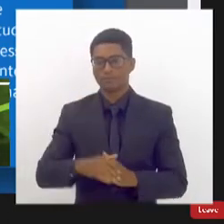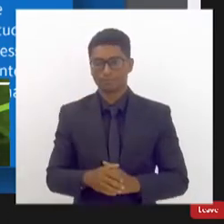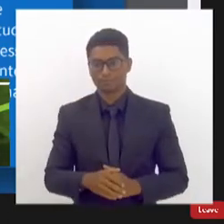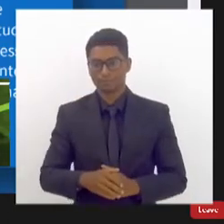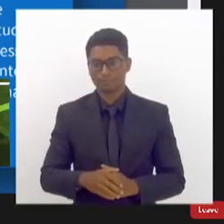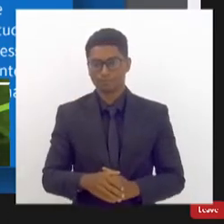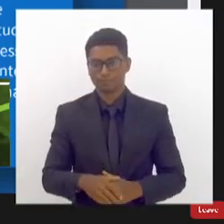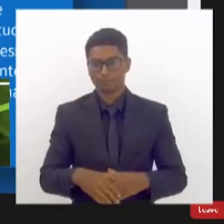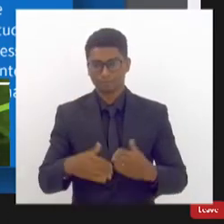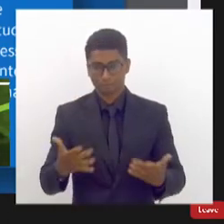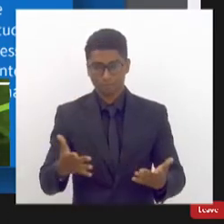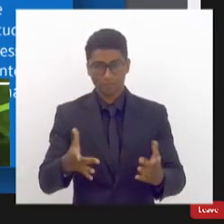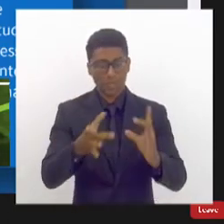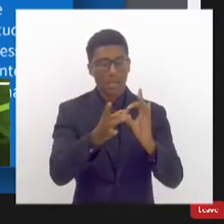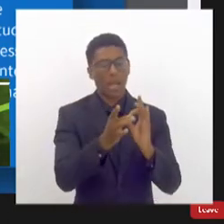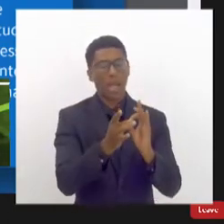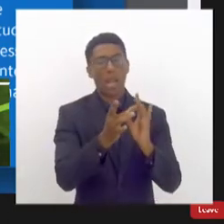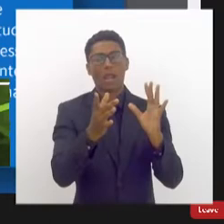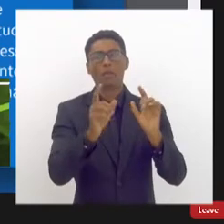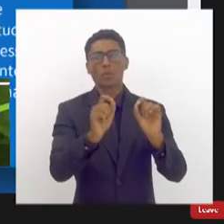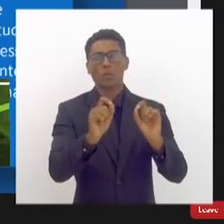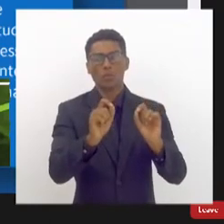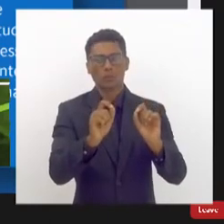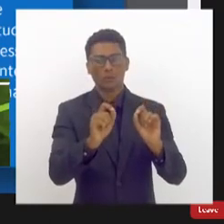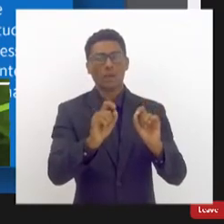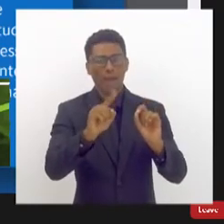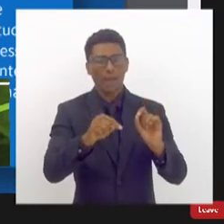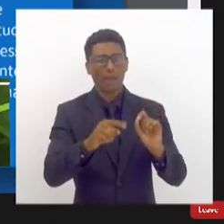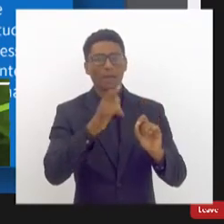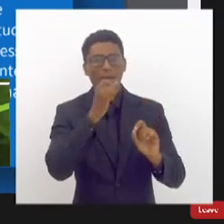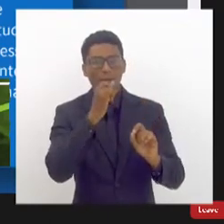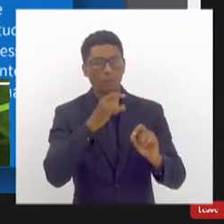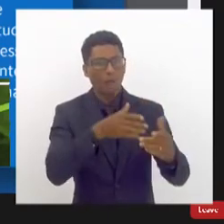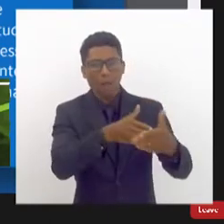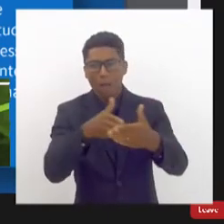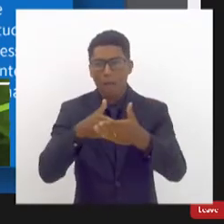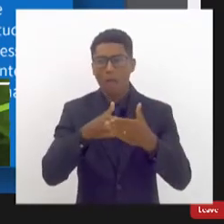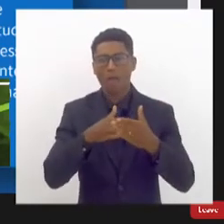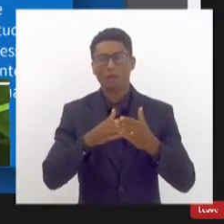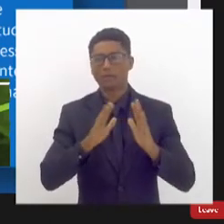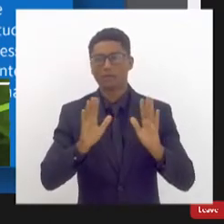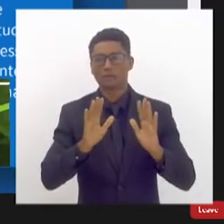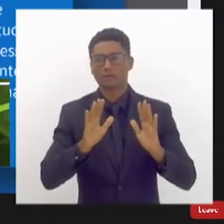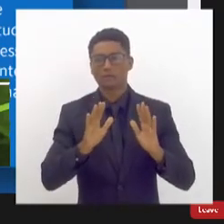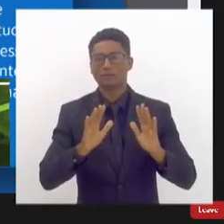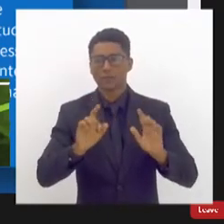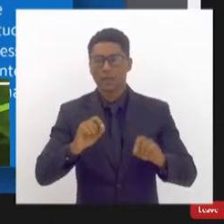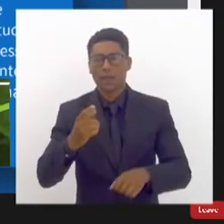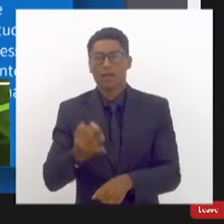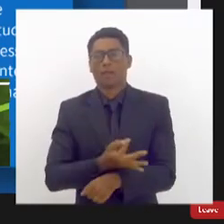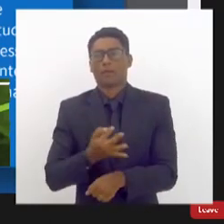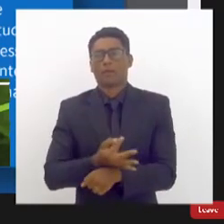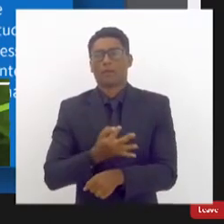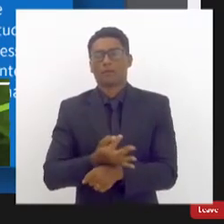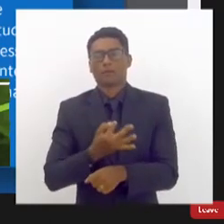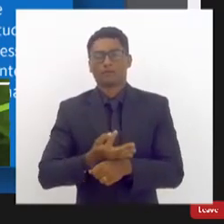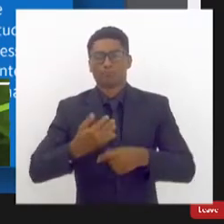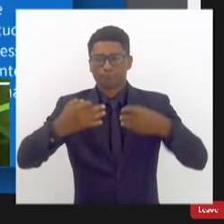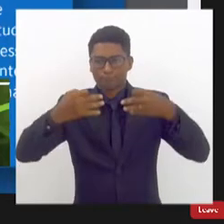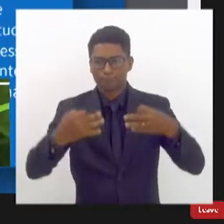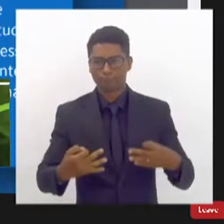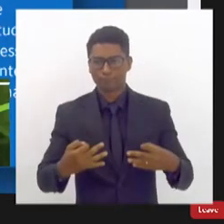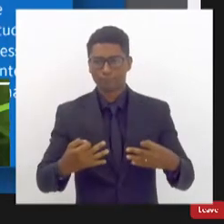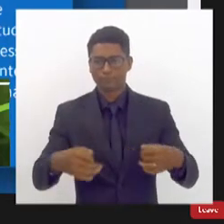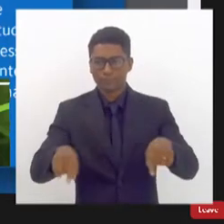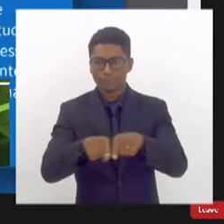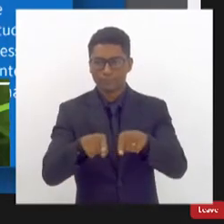liberdade não é ausência de restrições, mas autodireção. Disciplina compreendida e concedida. A igualdade não